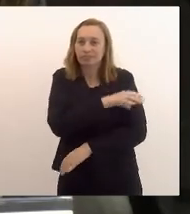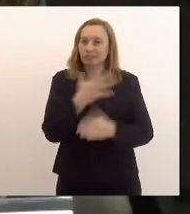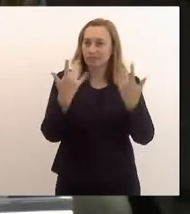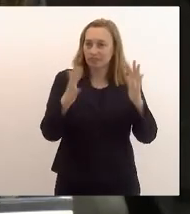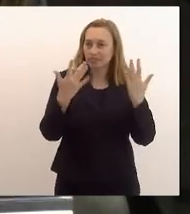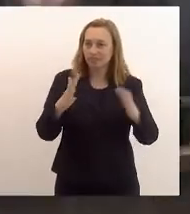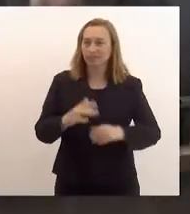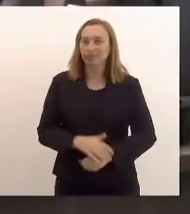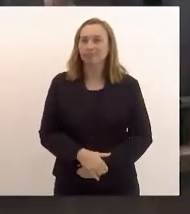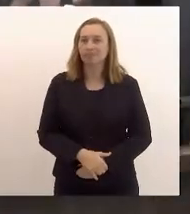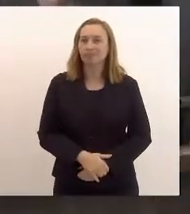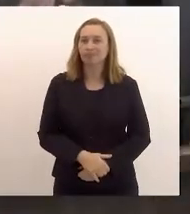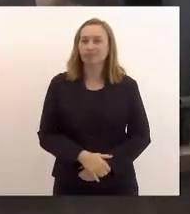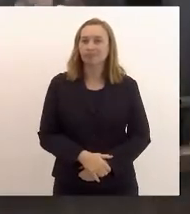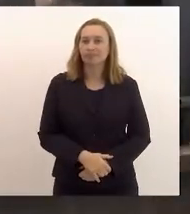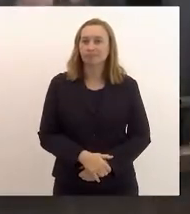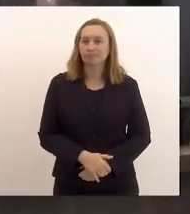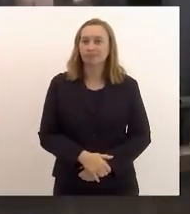parabéns